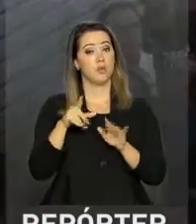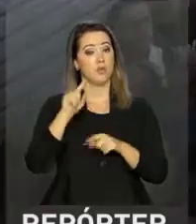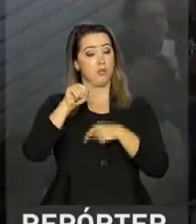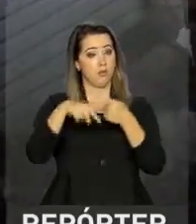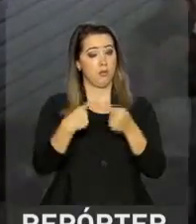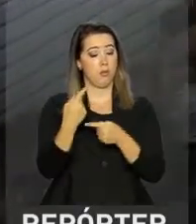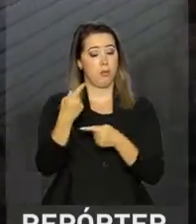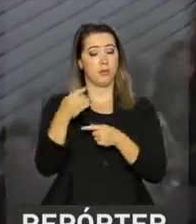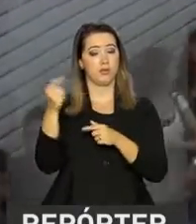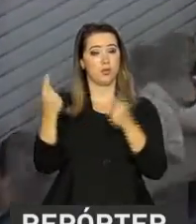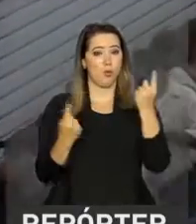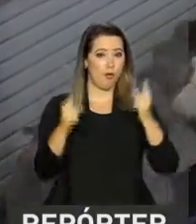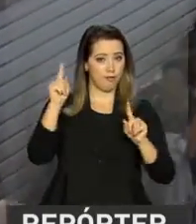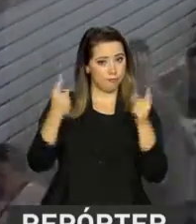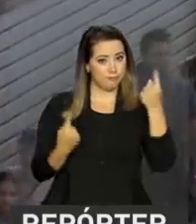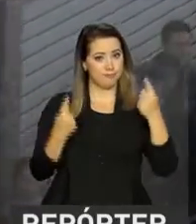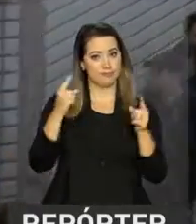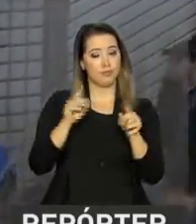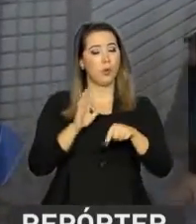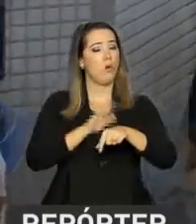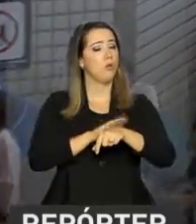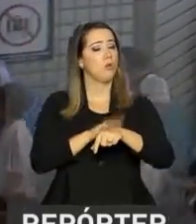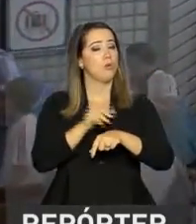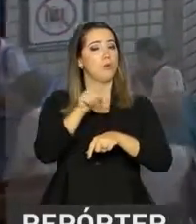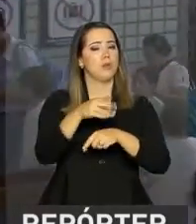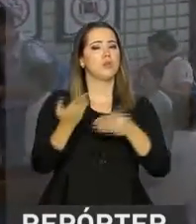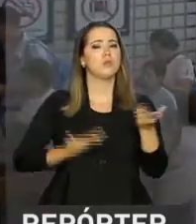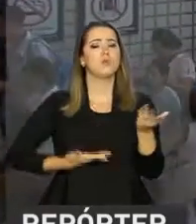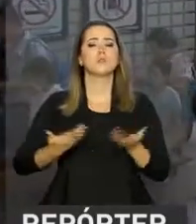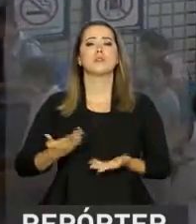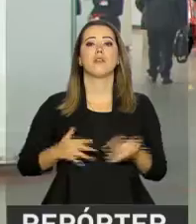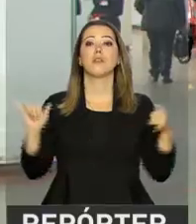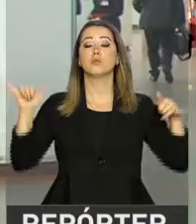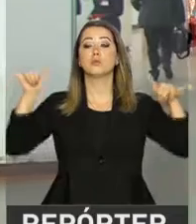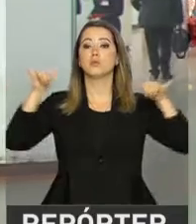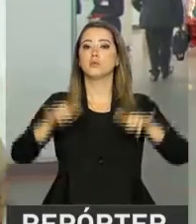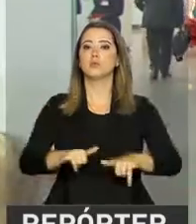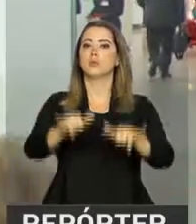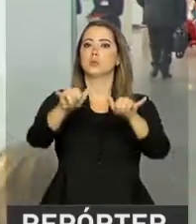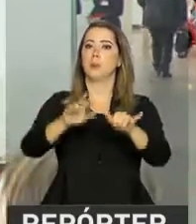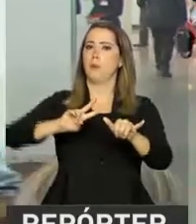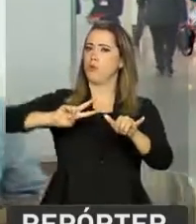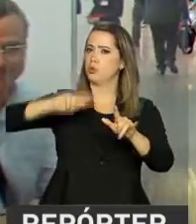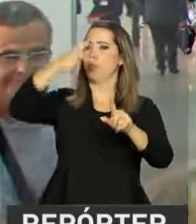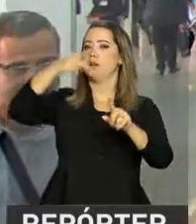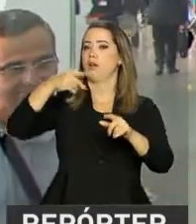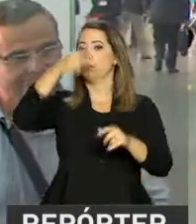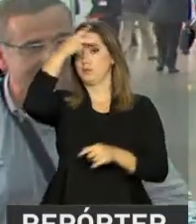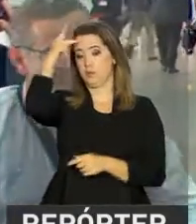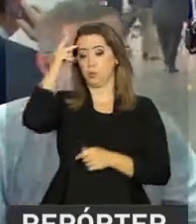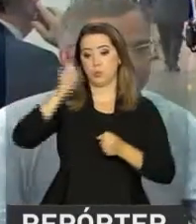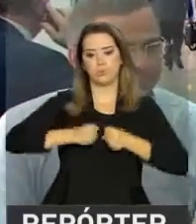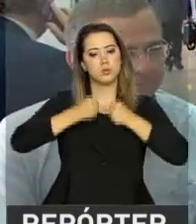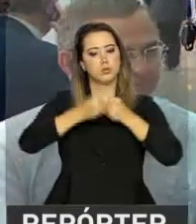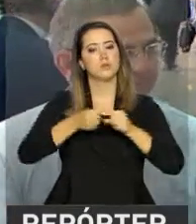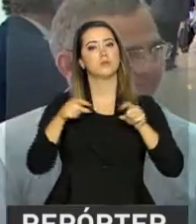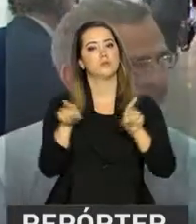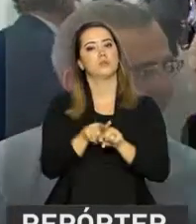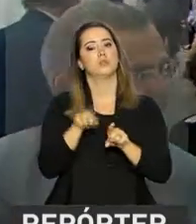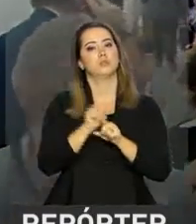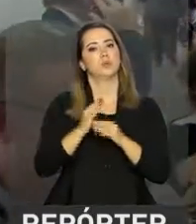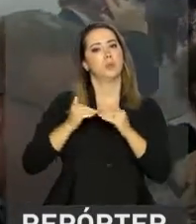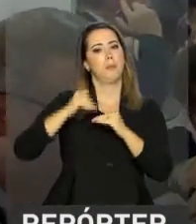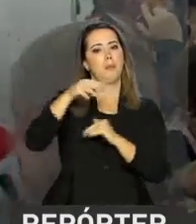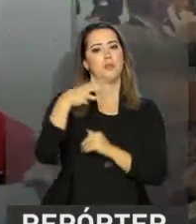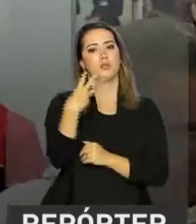depois do carnaval no período os serviços para o atendimento aeroportuário estão reforçados para atender a demanda que pode superar os